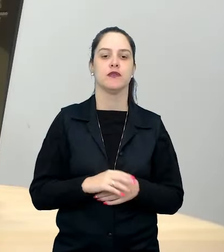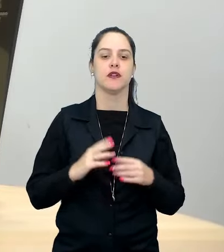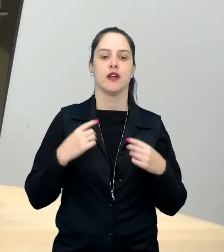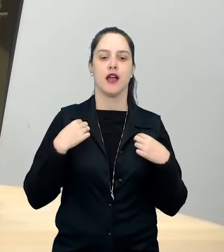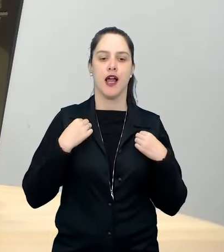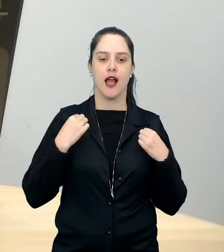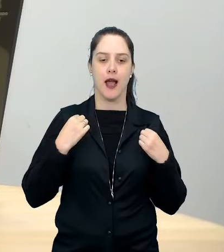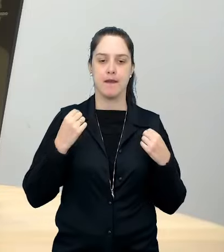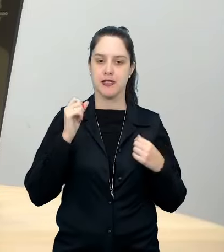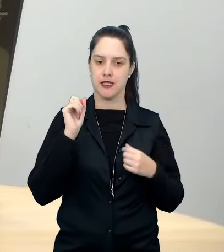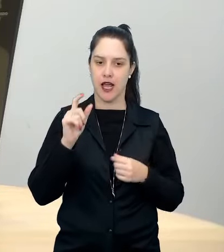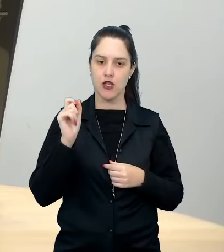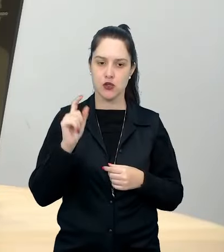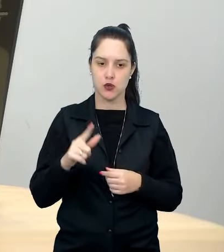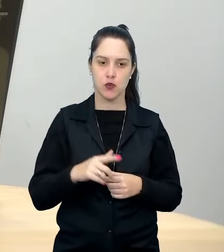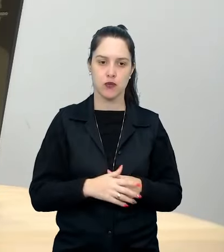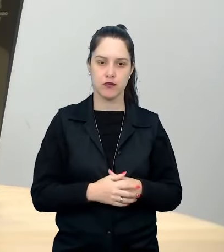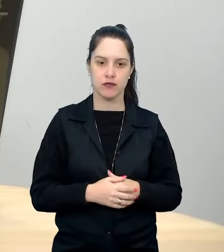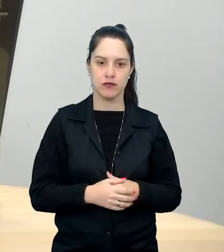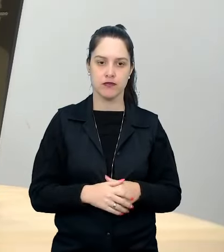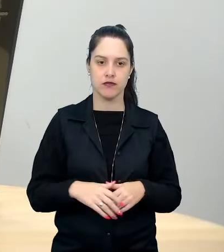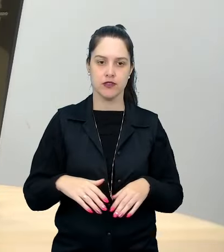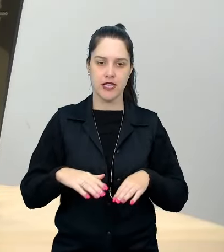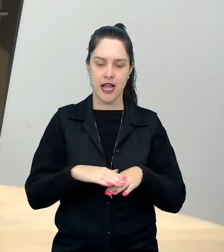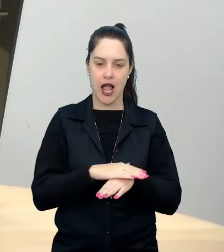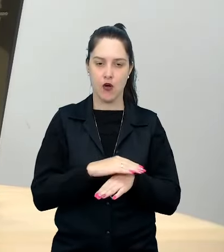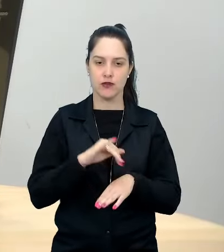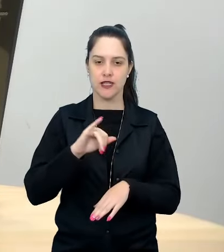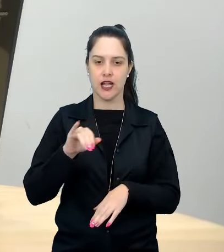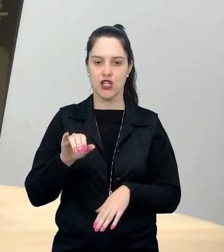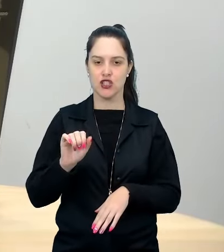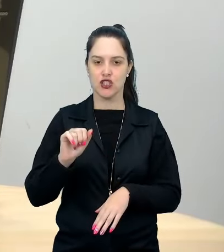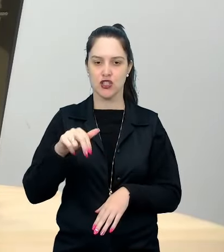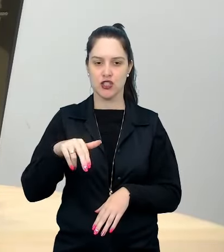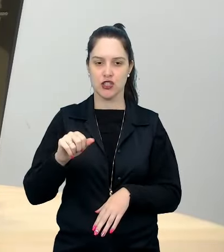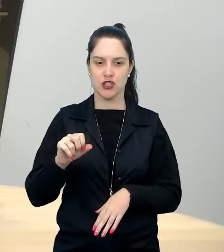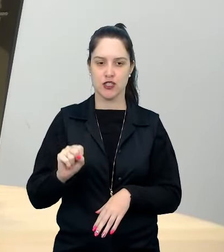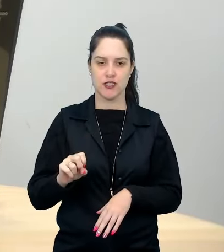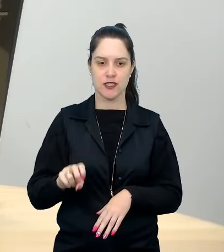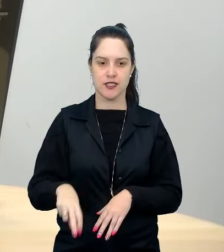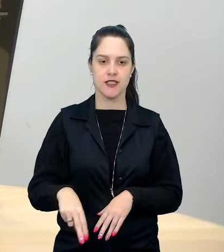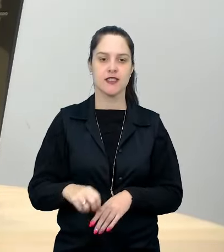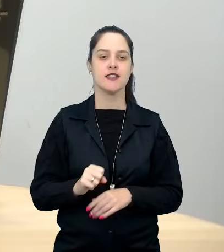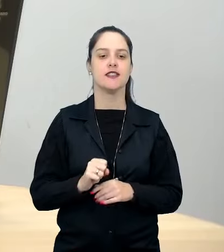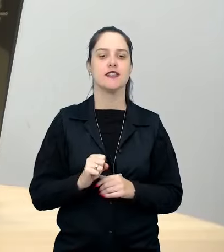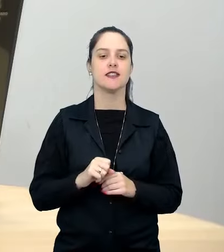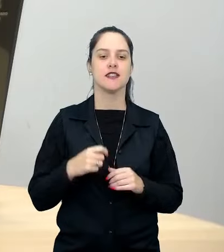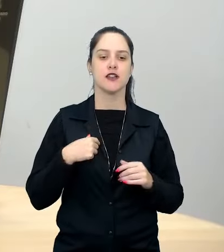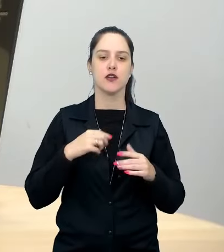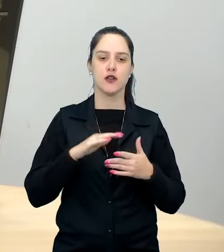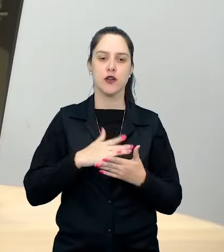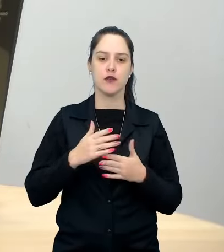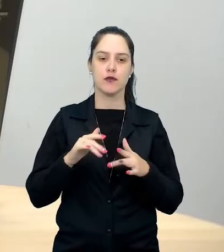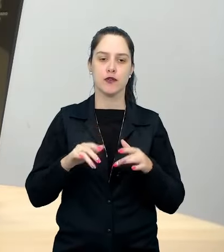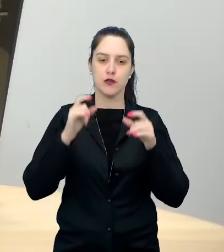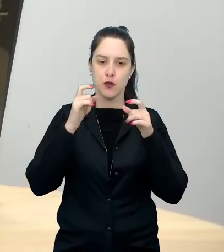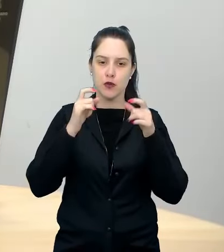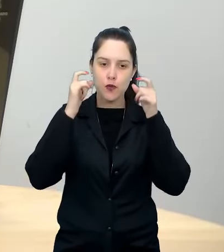camisa azul, com calça jeans, tênis, sentada também à frente do computador e usando